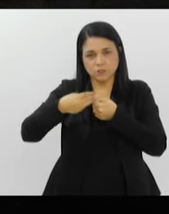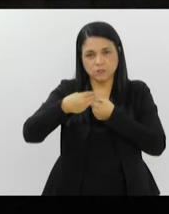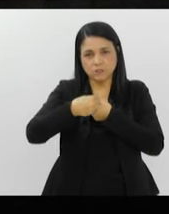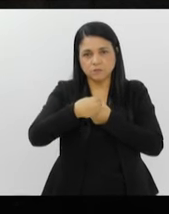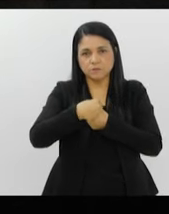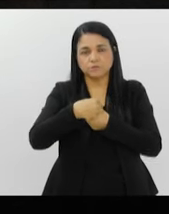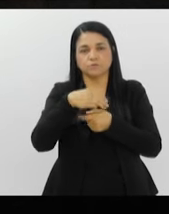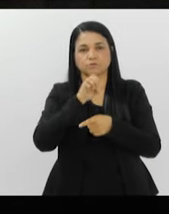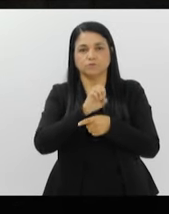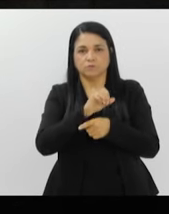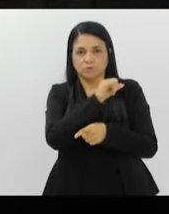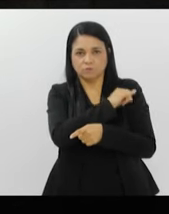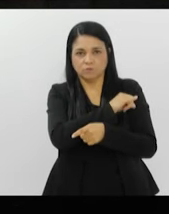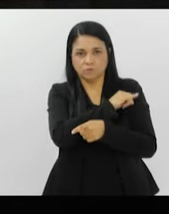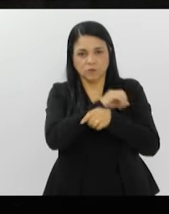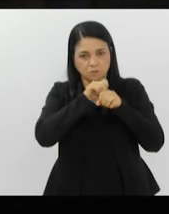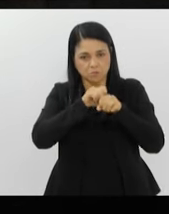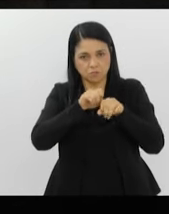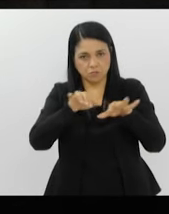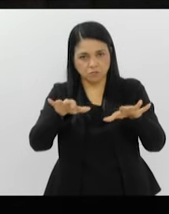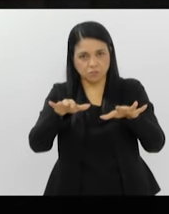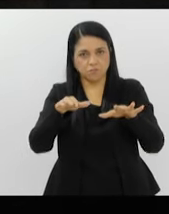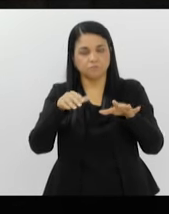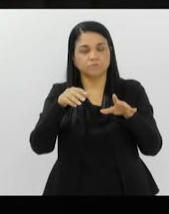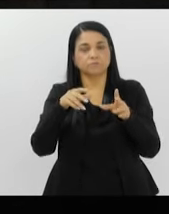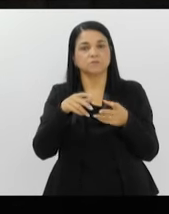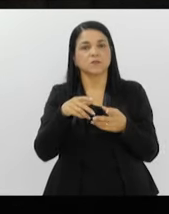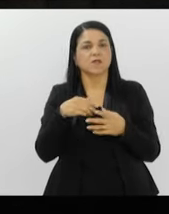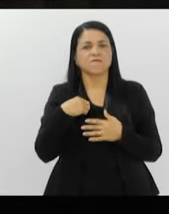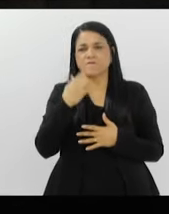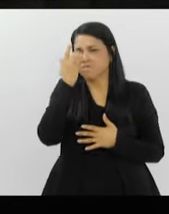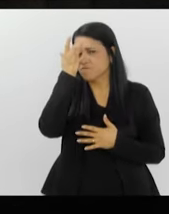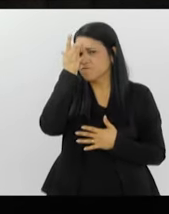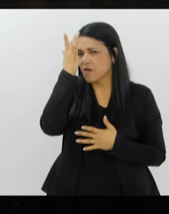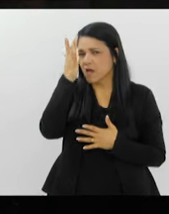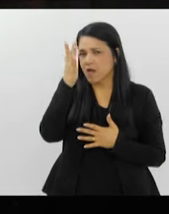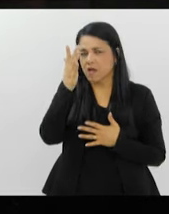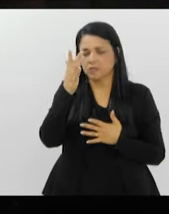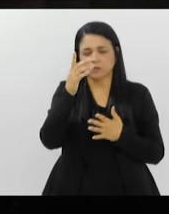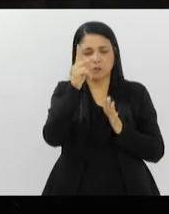Janeiro fácil de botar no